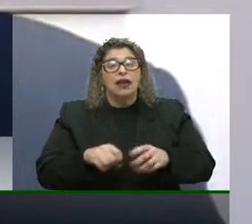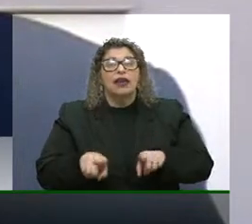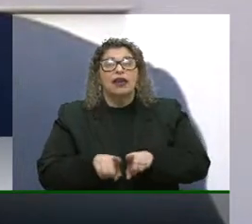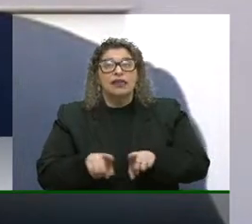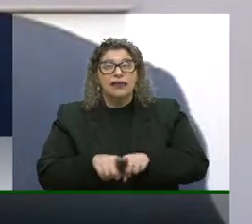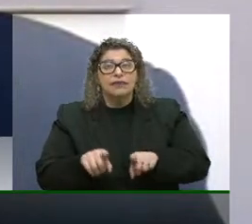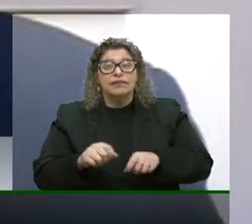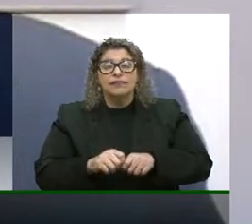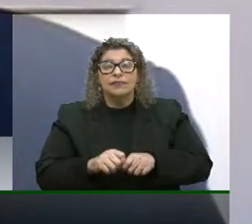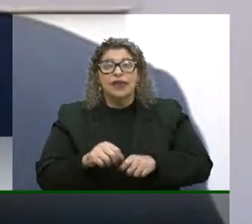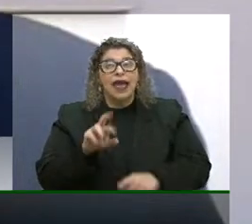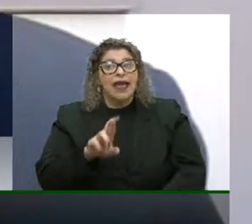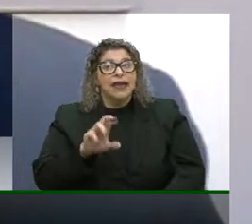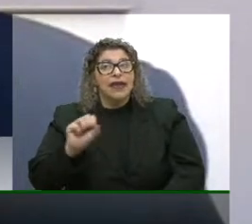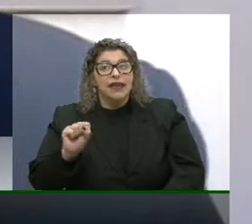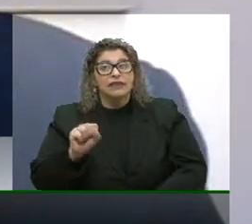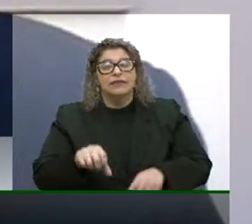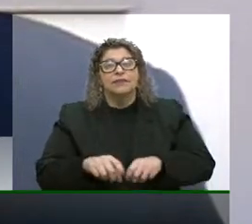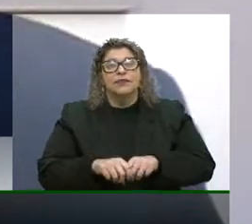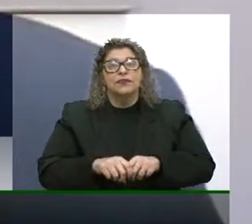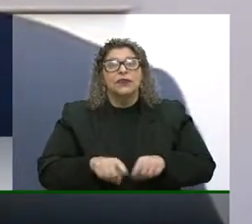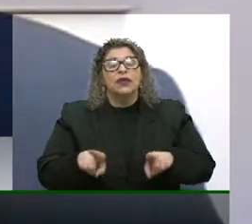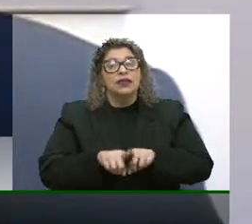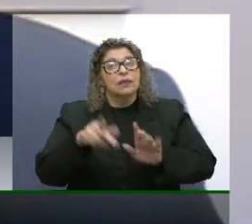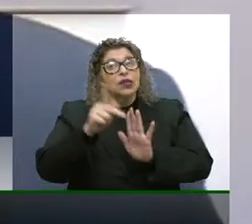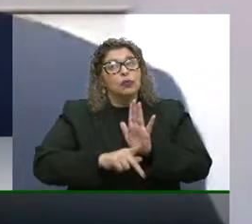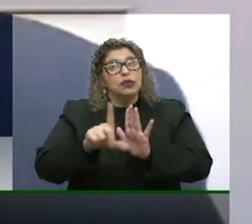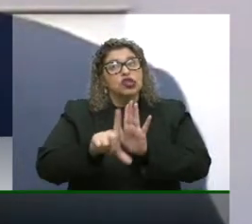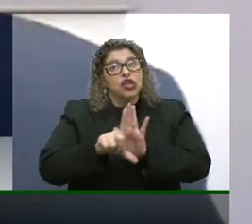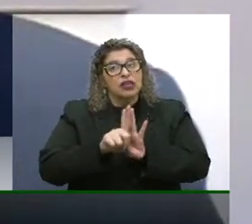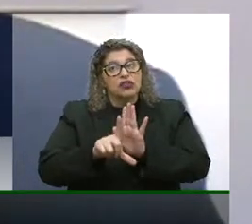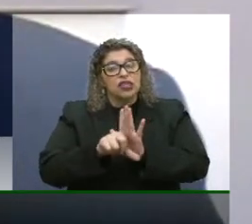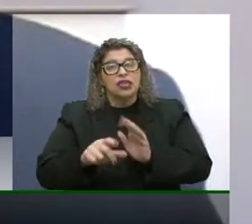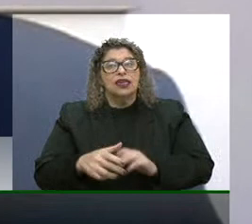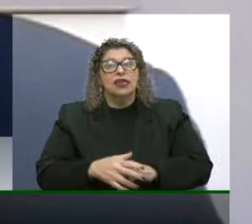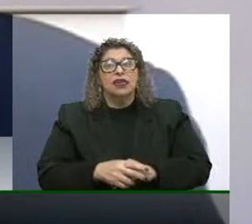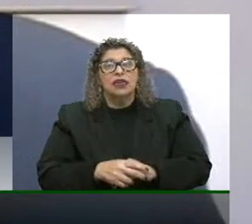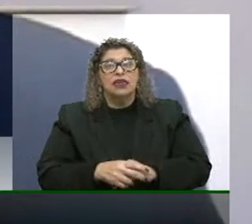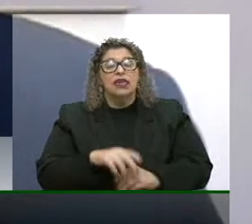conformidade tributária, e também do Projeto de Lei